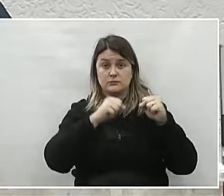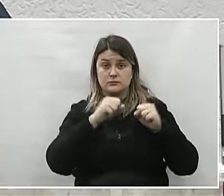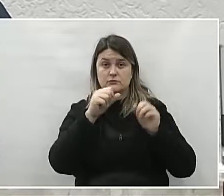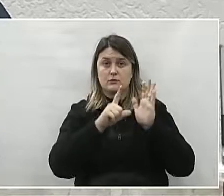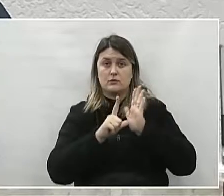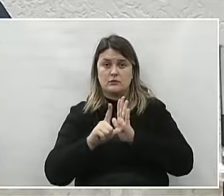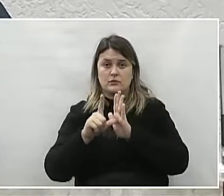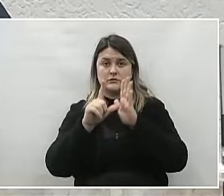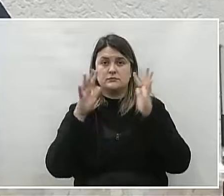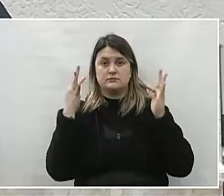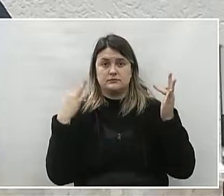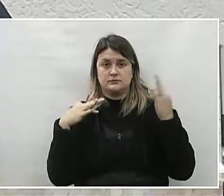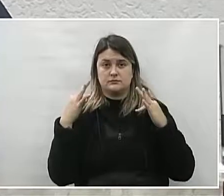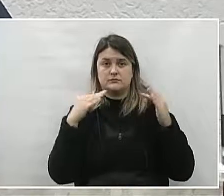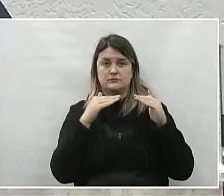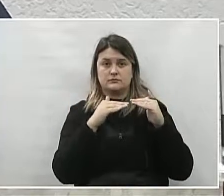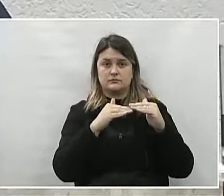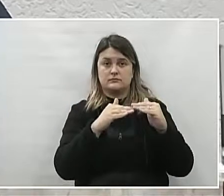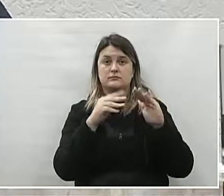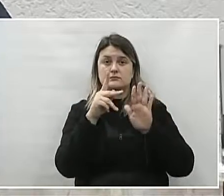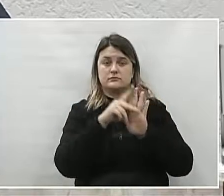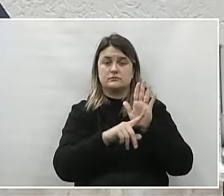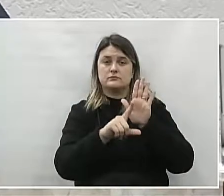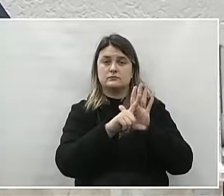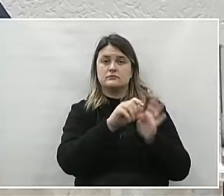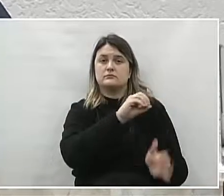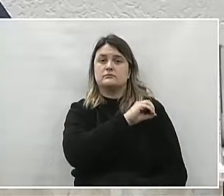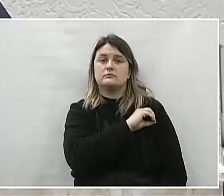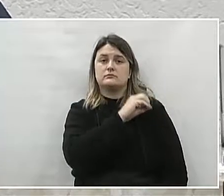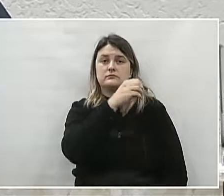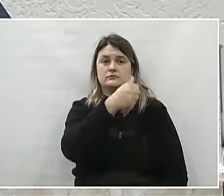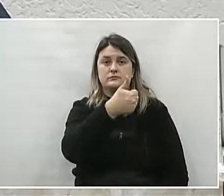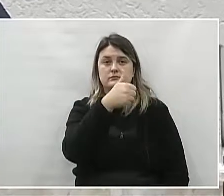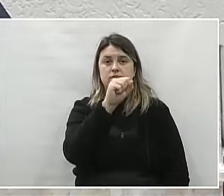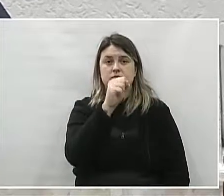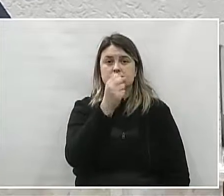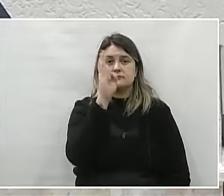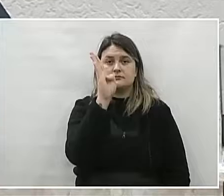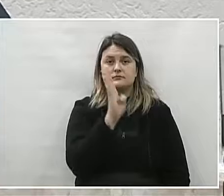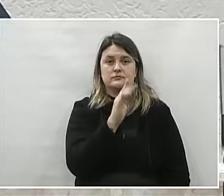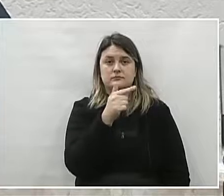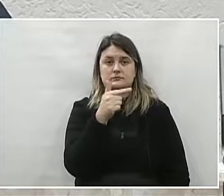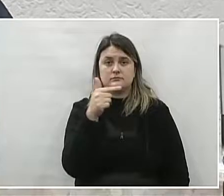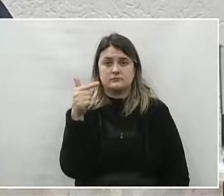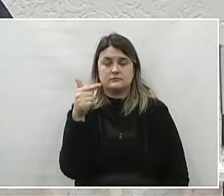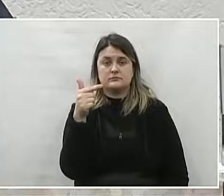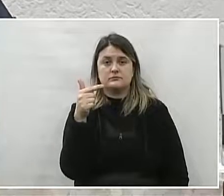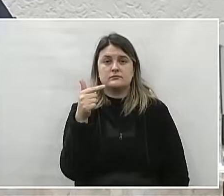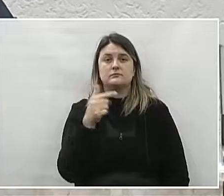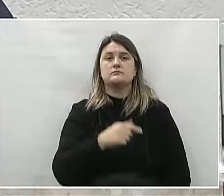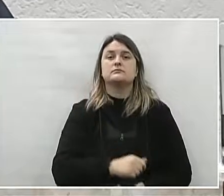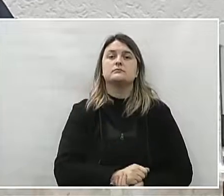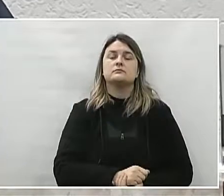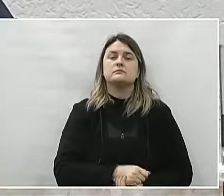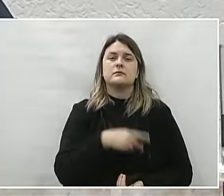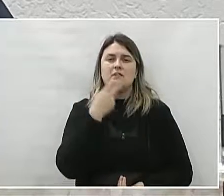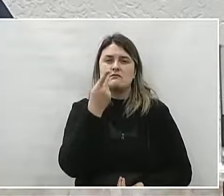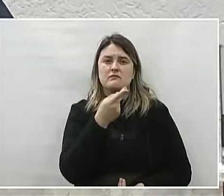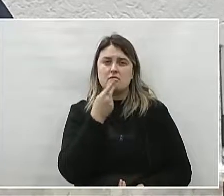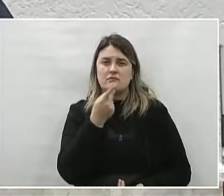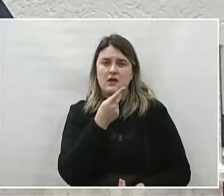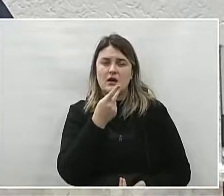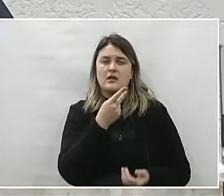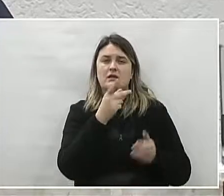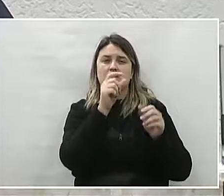Comércio e Turismo. Favorável ao projeto de lei ordinária de número 18 de 2022. Dispõe